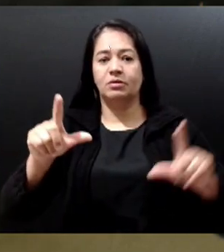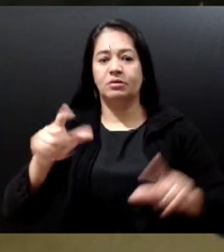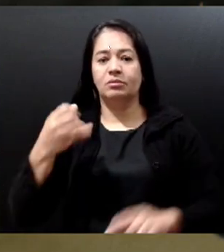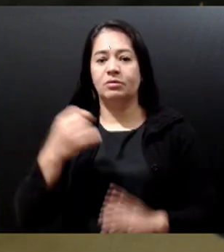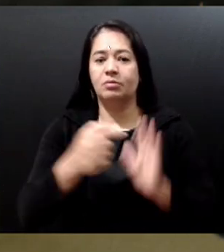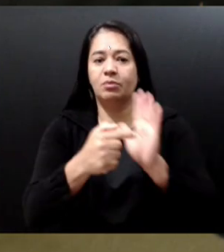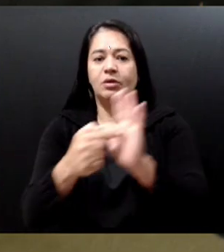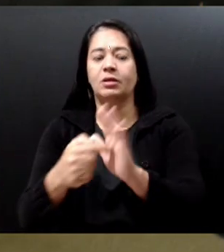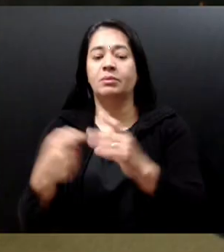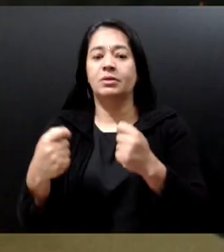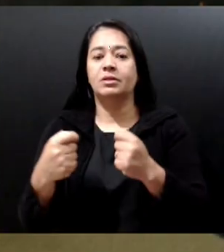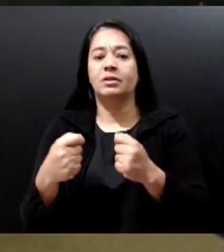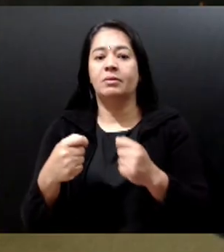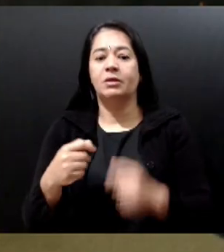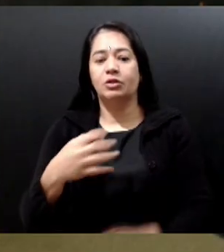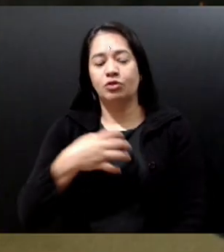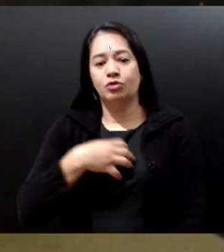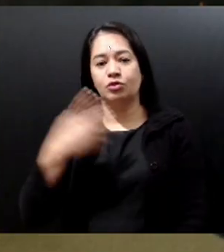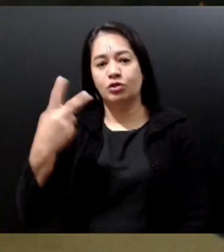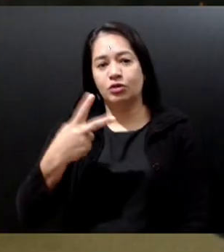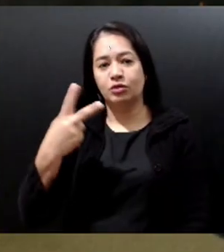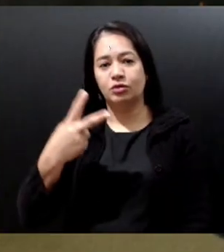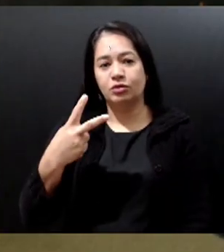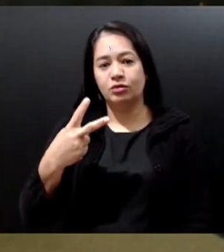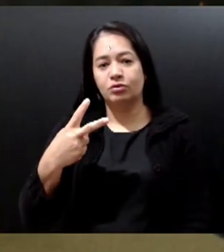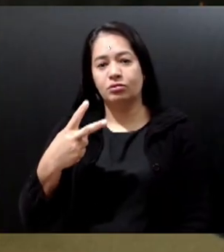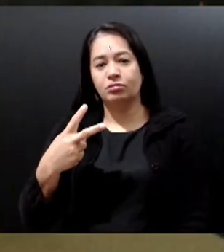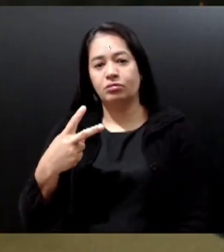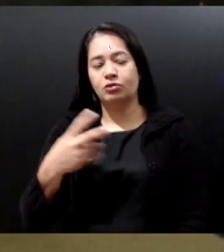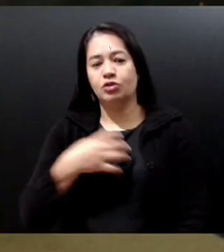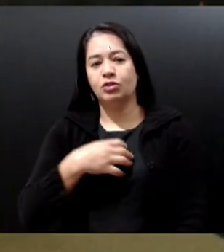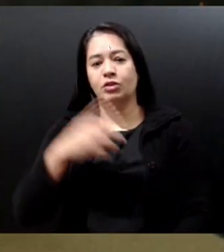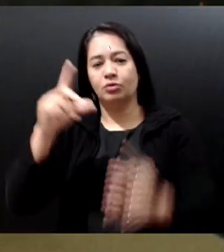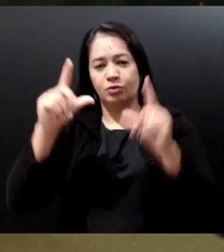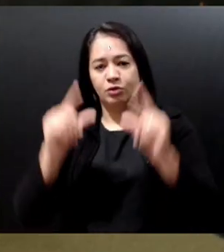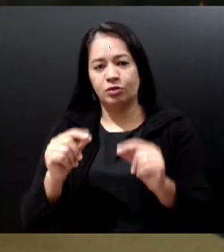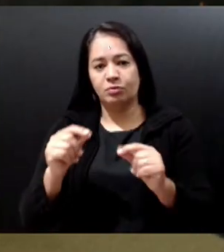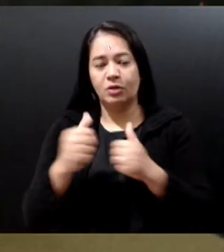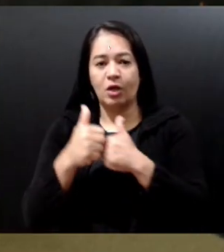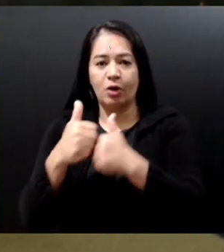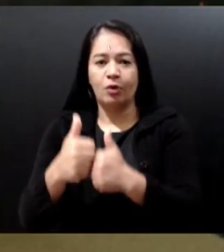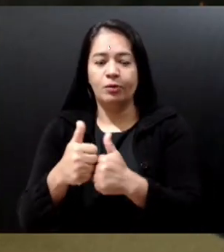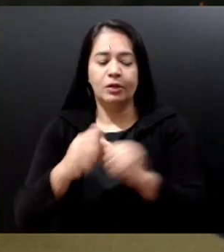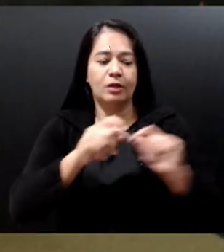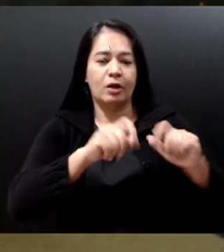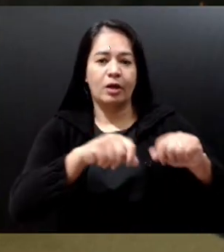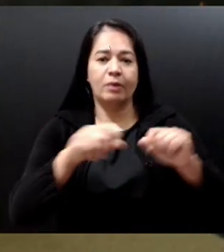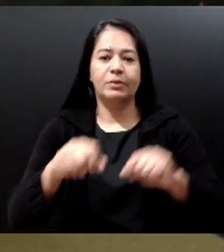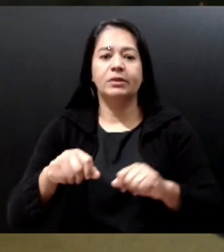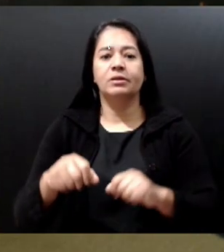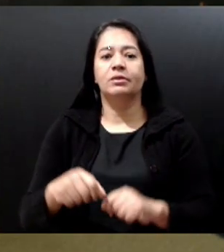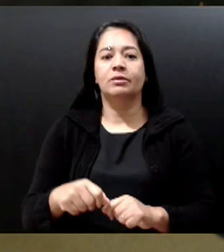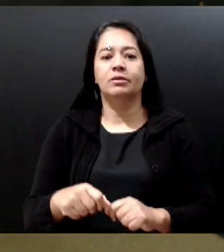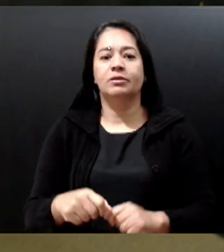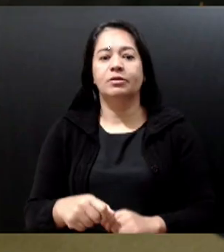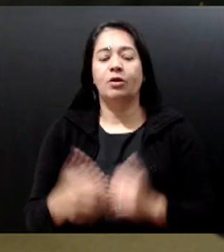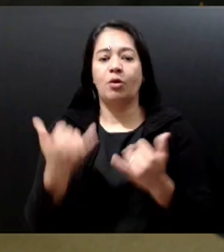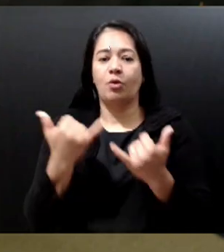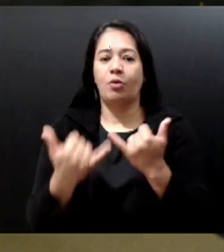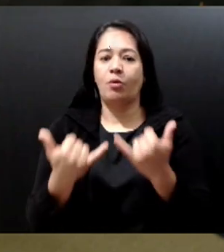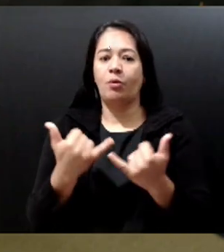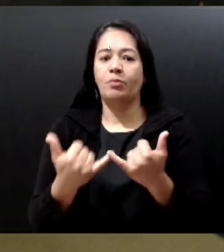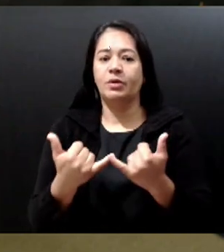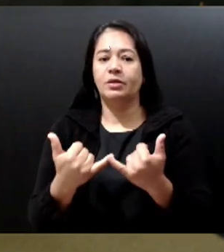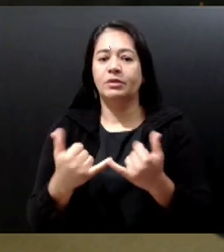forma secundária, com tamanho reduzido e acompanhados aí das condições de aplicação. O parecer favorável é de autoria do vereador